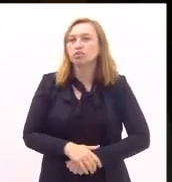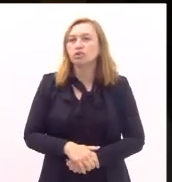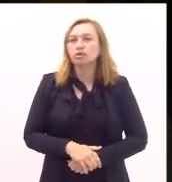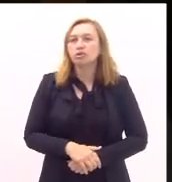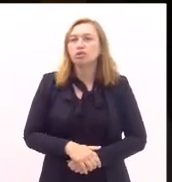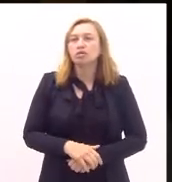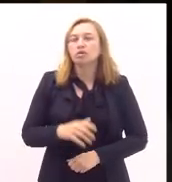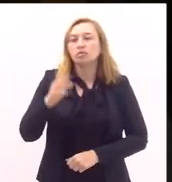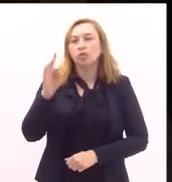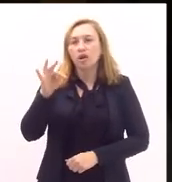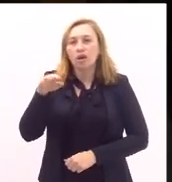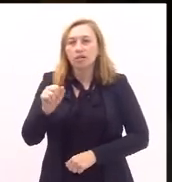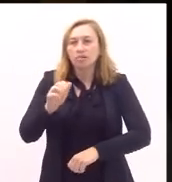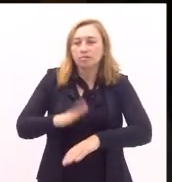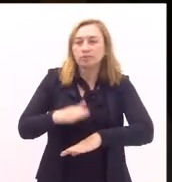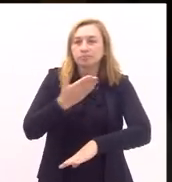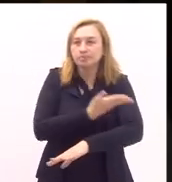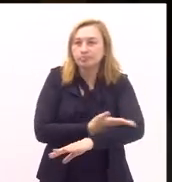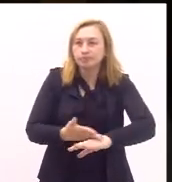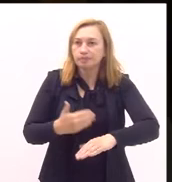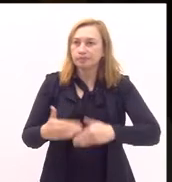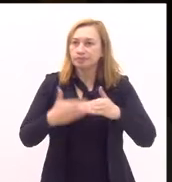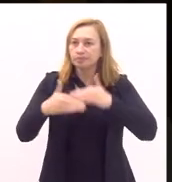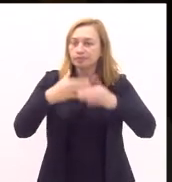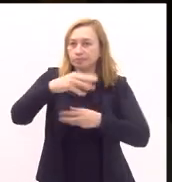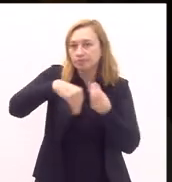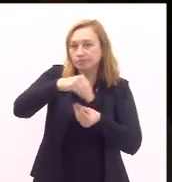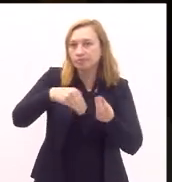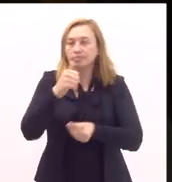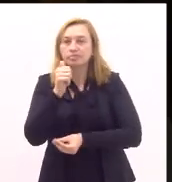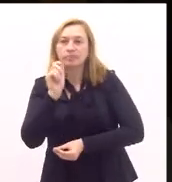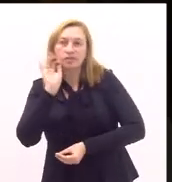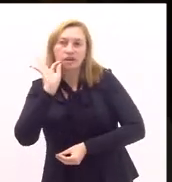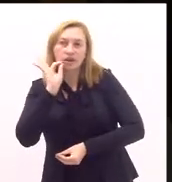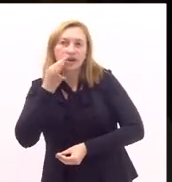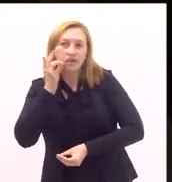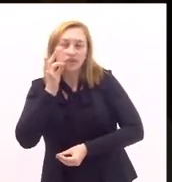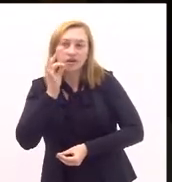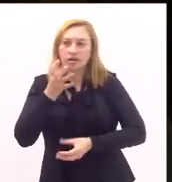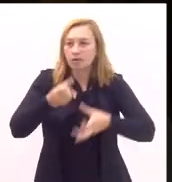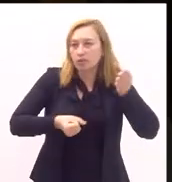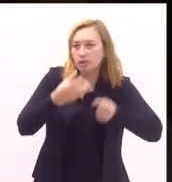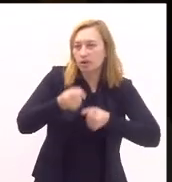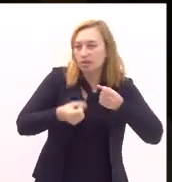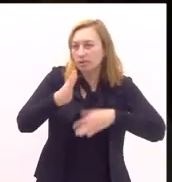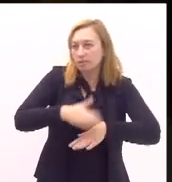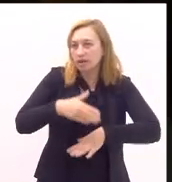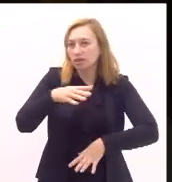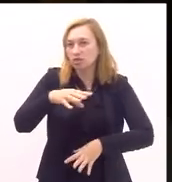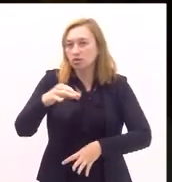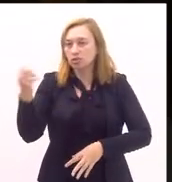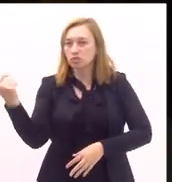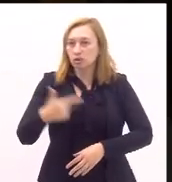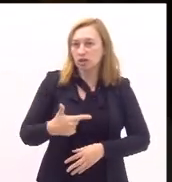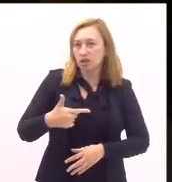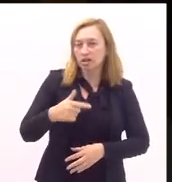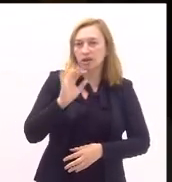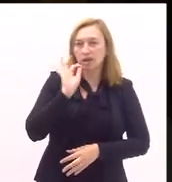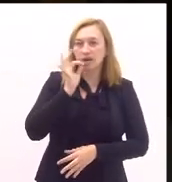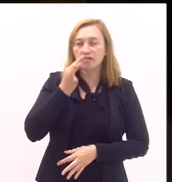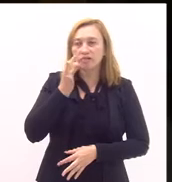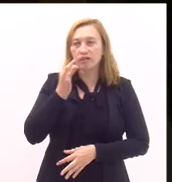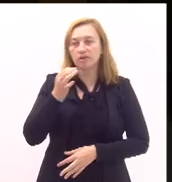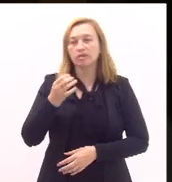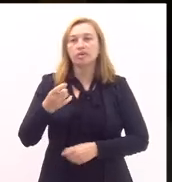brancos ainda e evoluindo no café com leite + leite do que café essa na tese desse médico